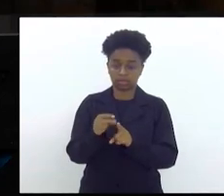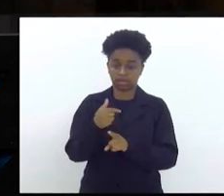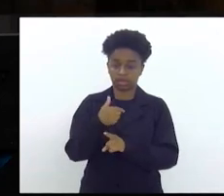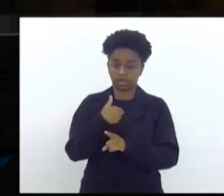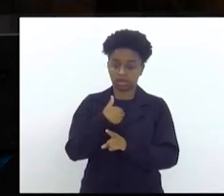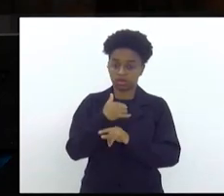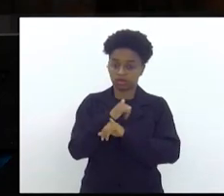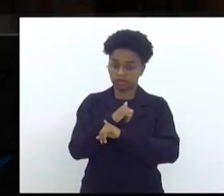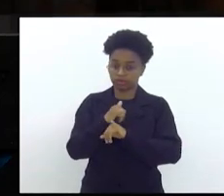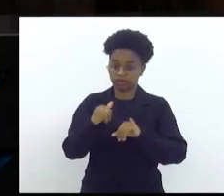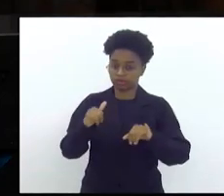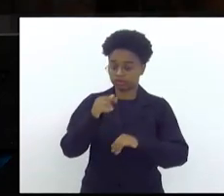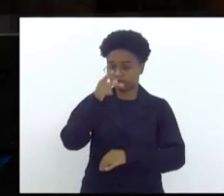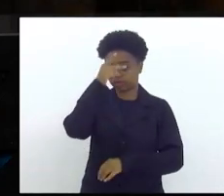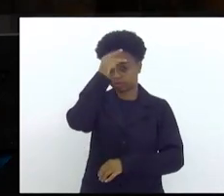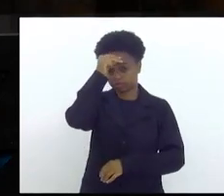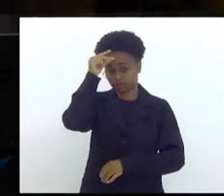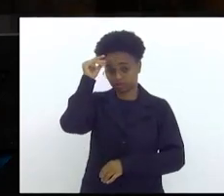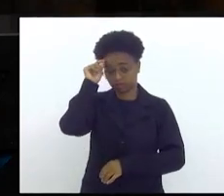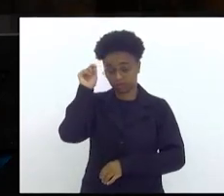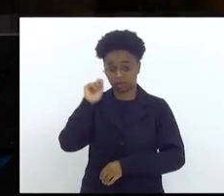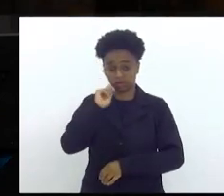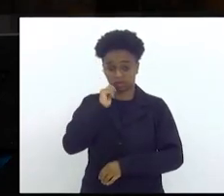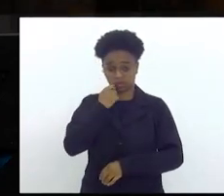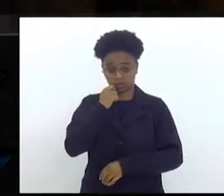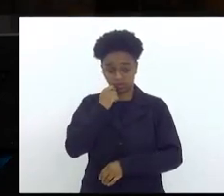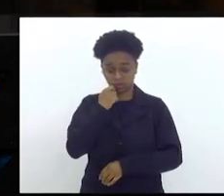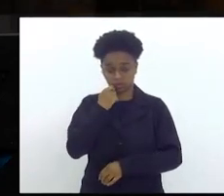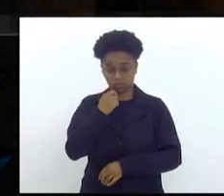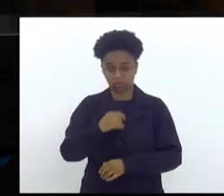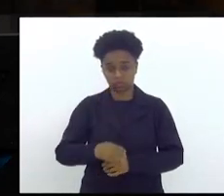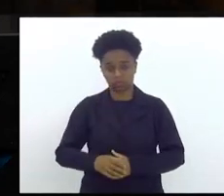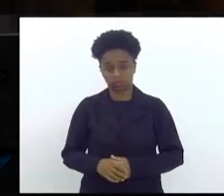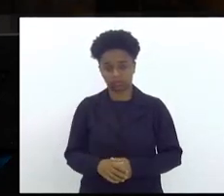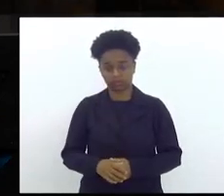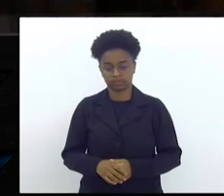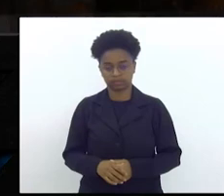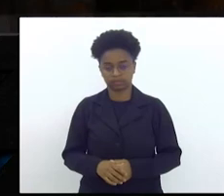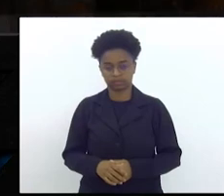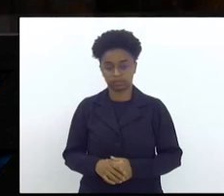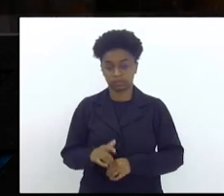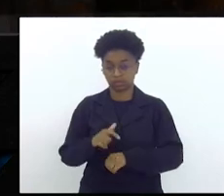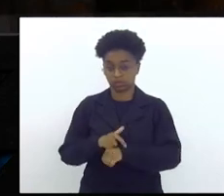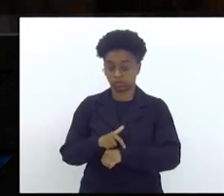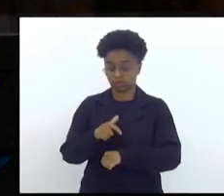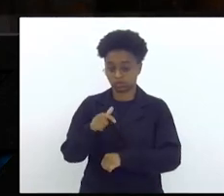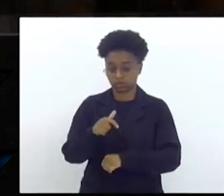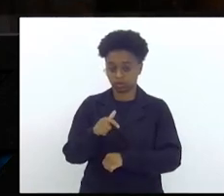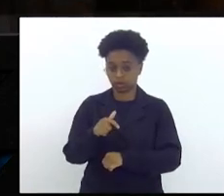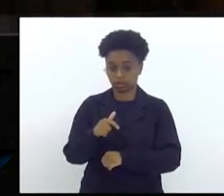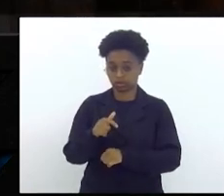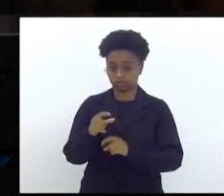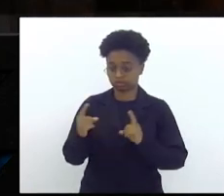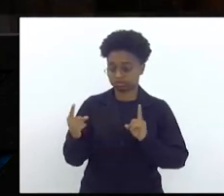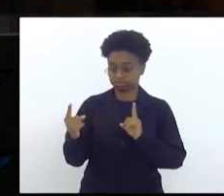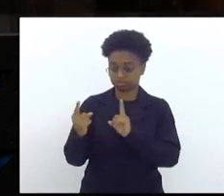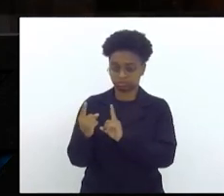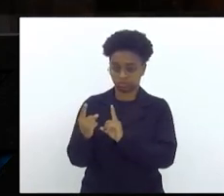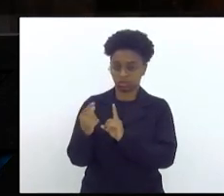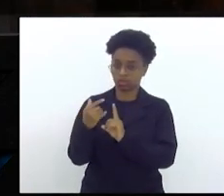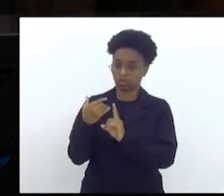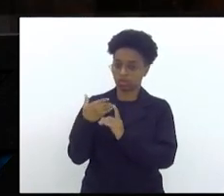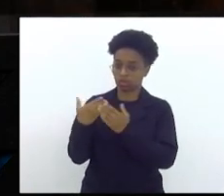que o prefeito Eduardo Paes ao se dirigir ao governador do